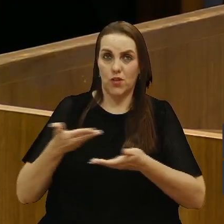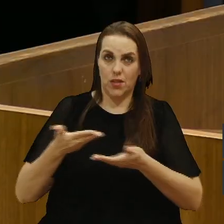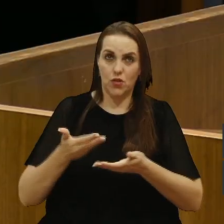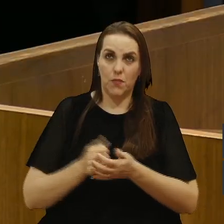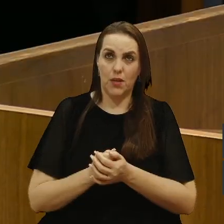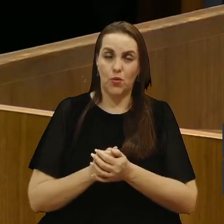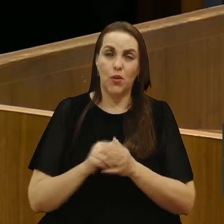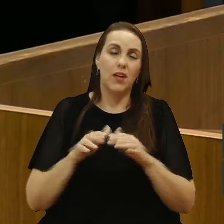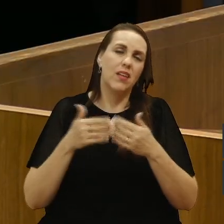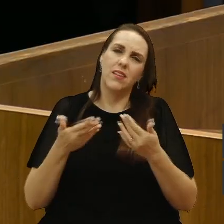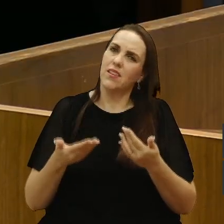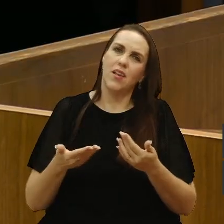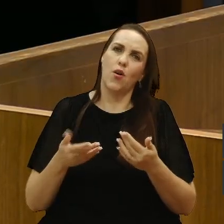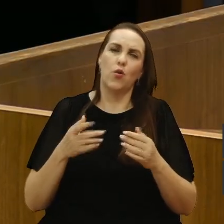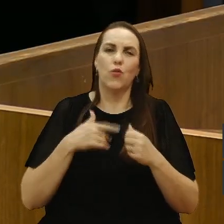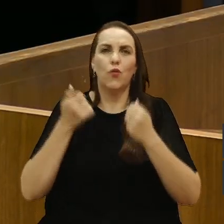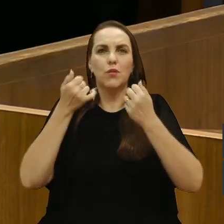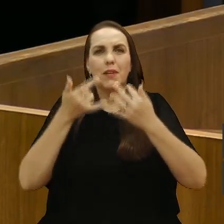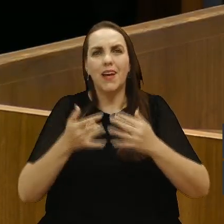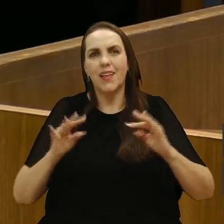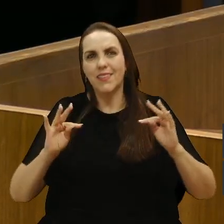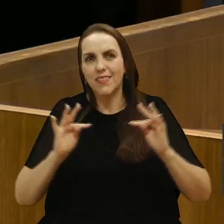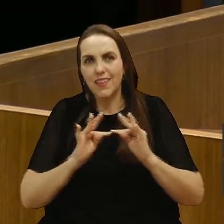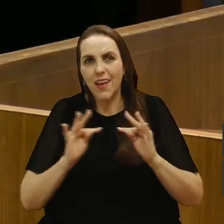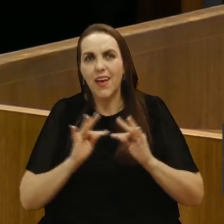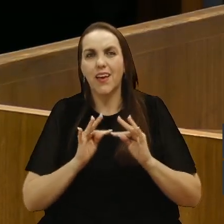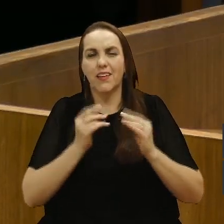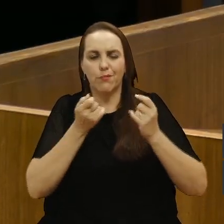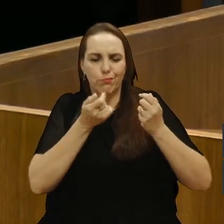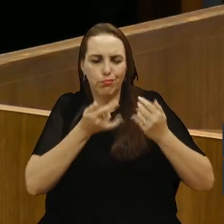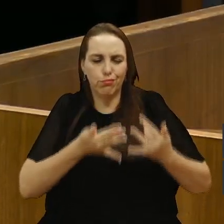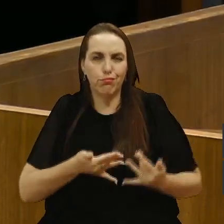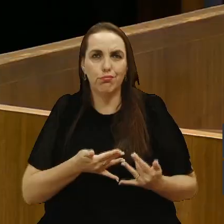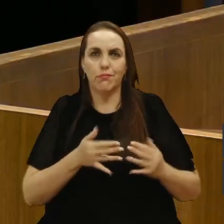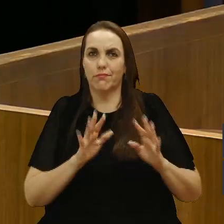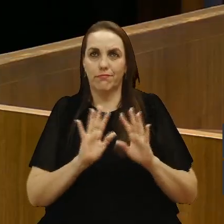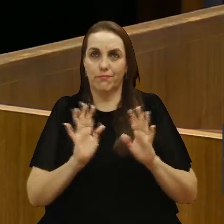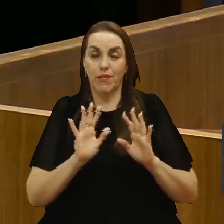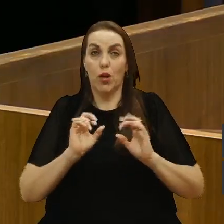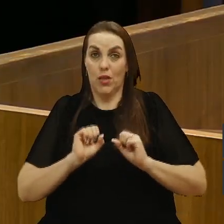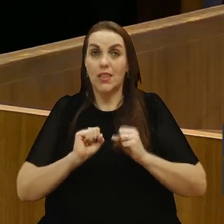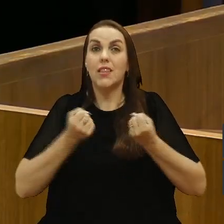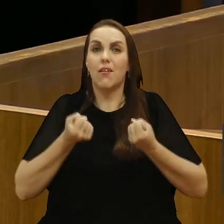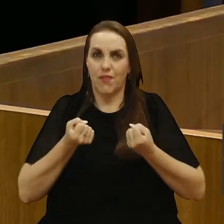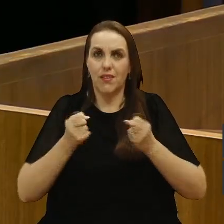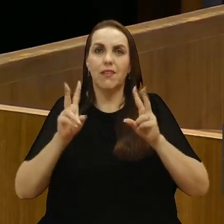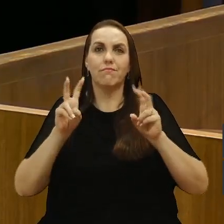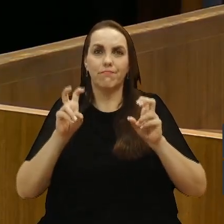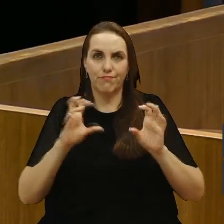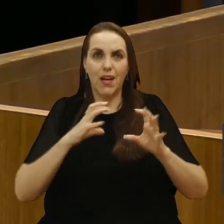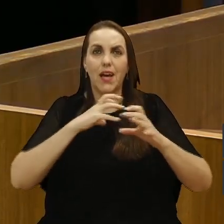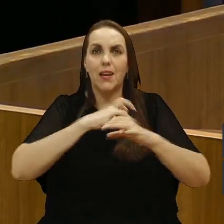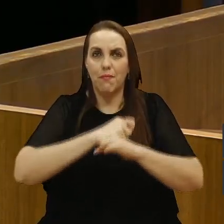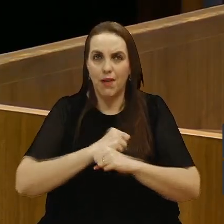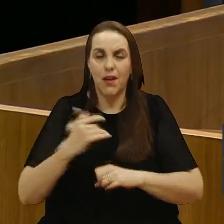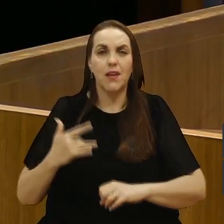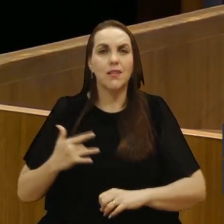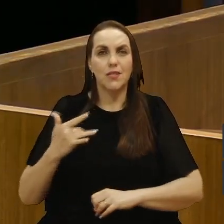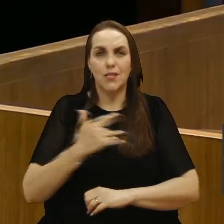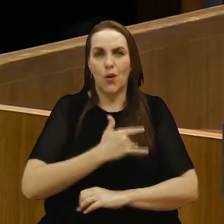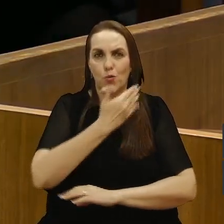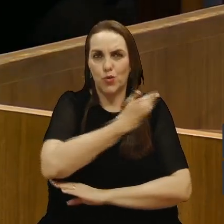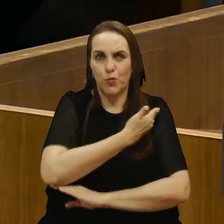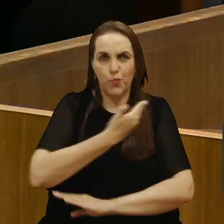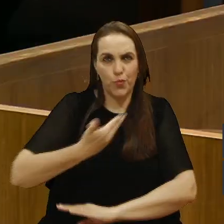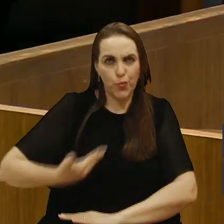uma fala muito técnica relacionada a isso, mas venho aqui defender a causa animal, a saúde pública, a